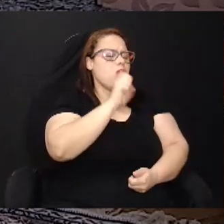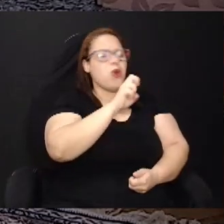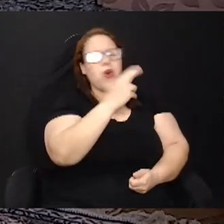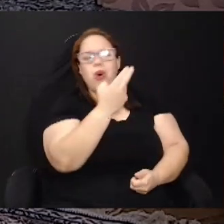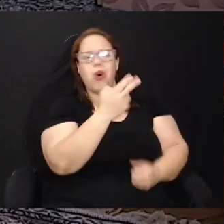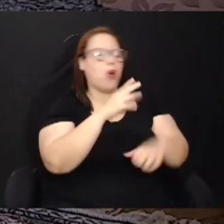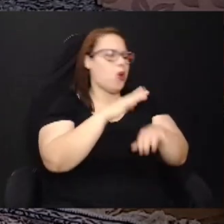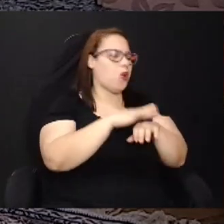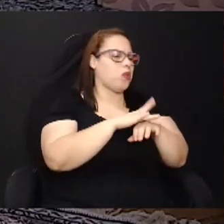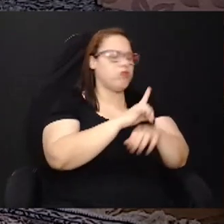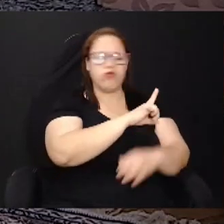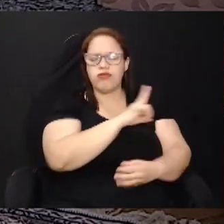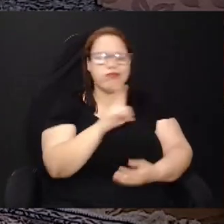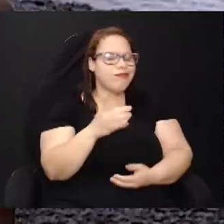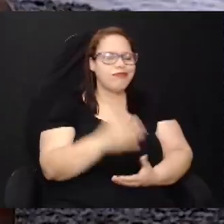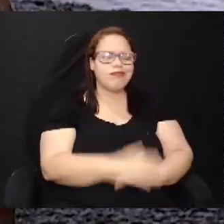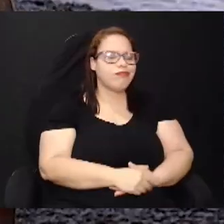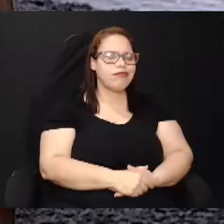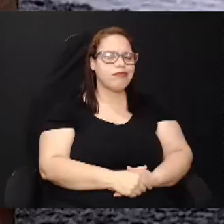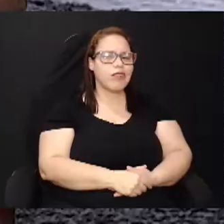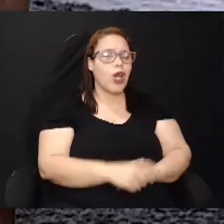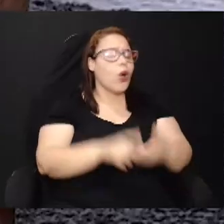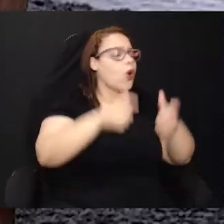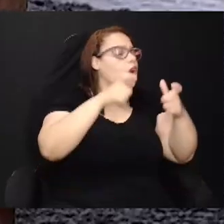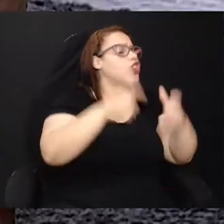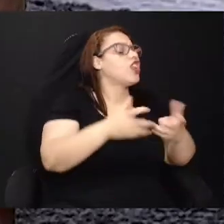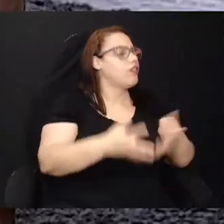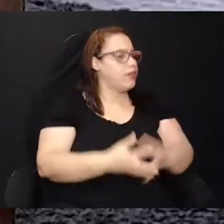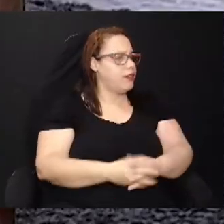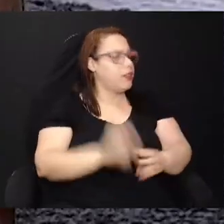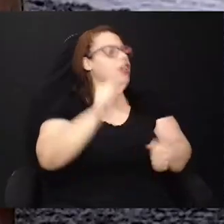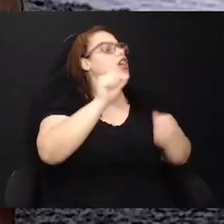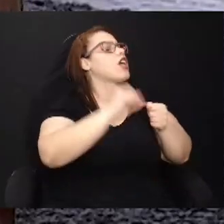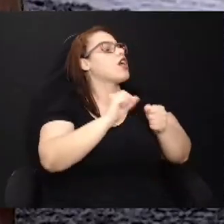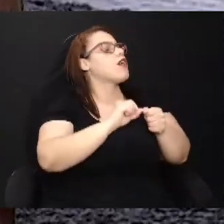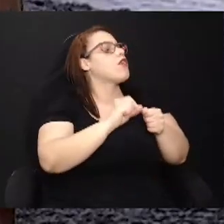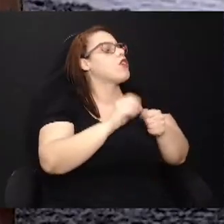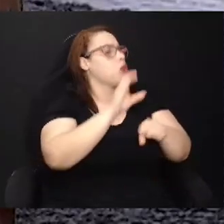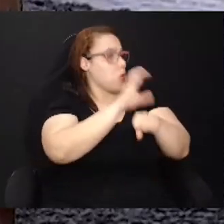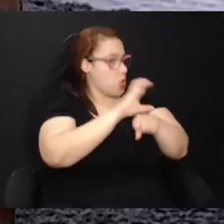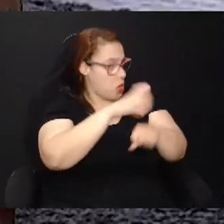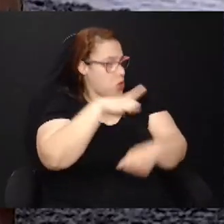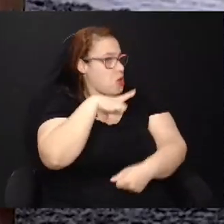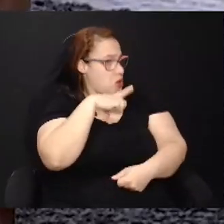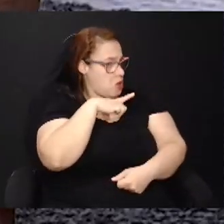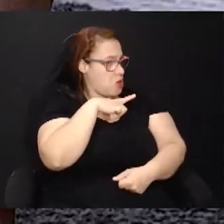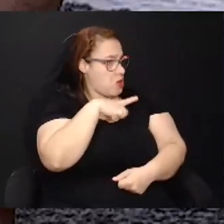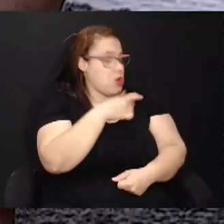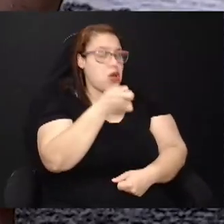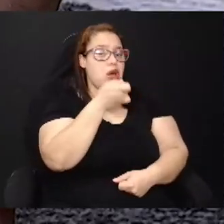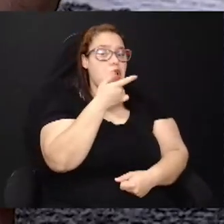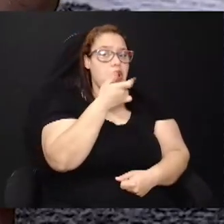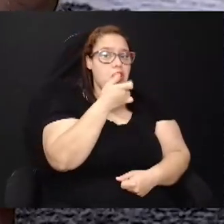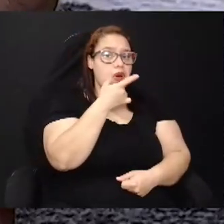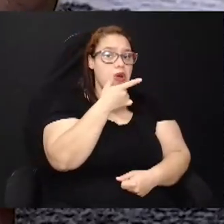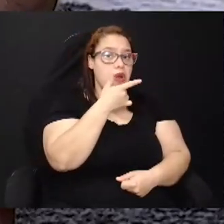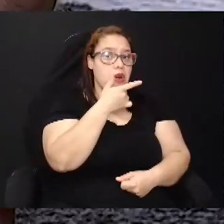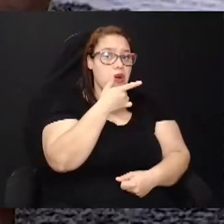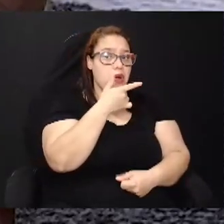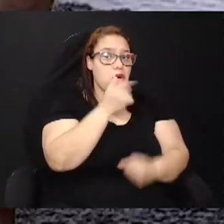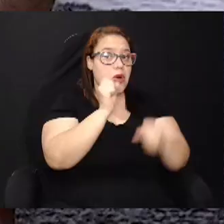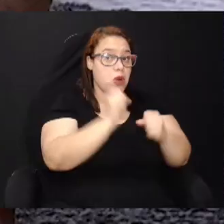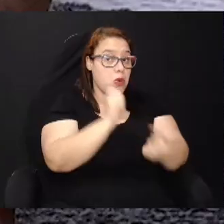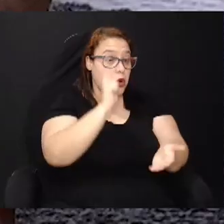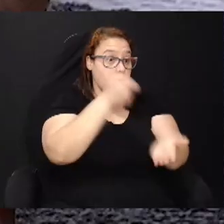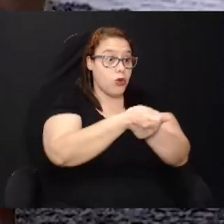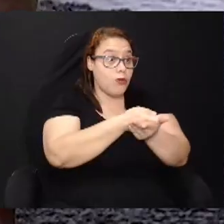o mundo ela vive, que recurso ela tem para poder saber se aquele remédio que foi prescrito ela pode comprar